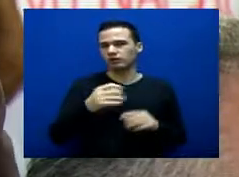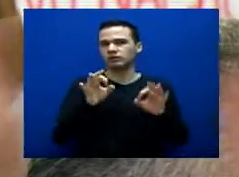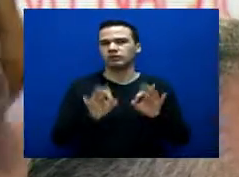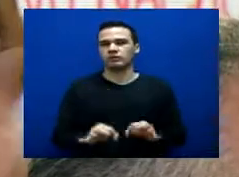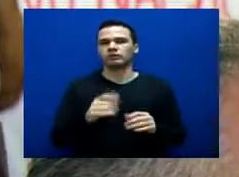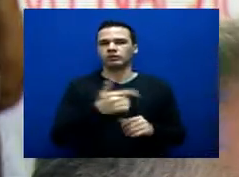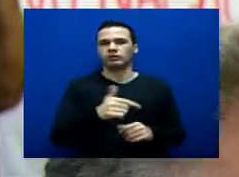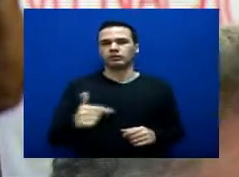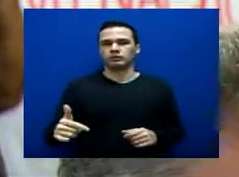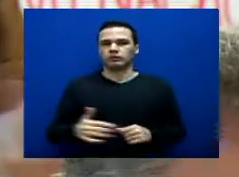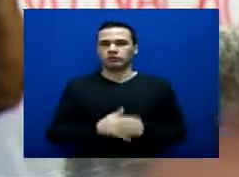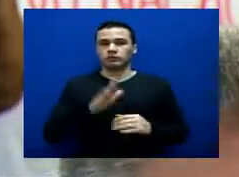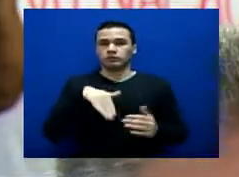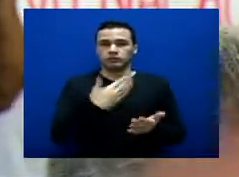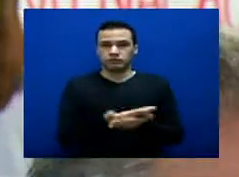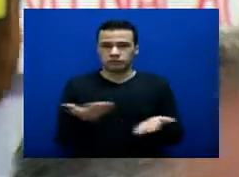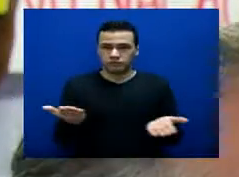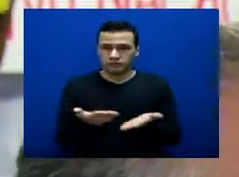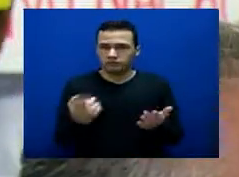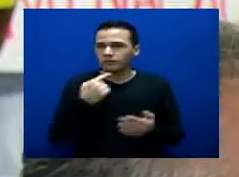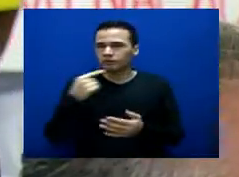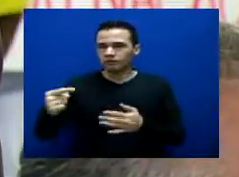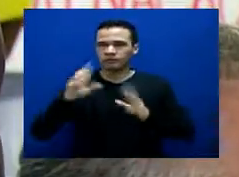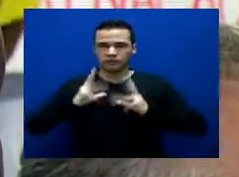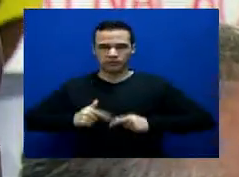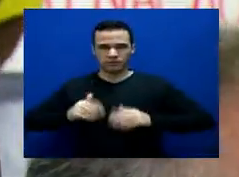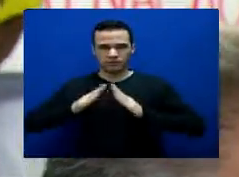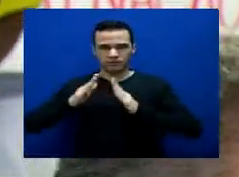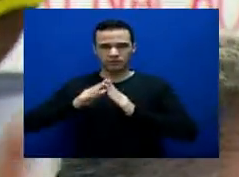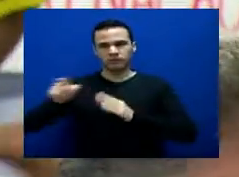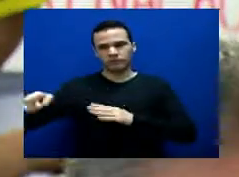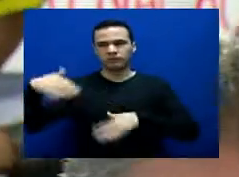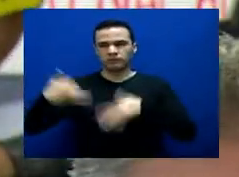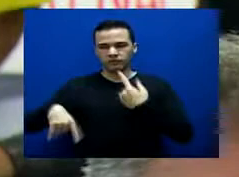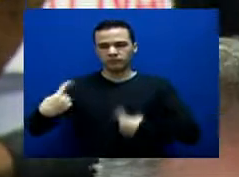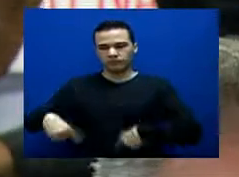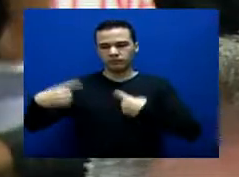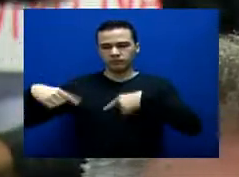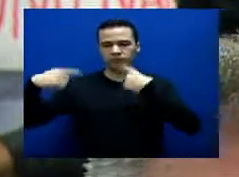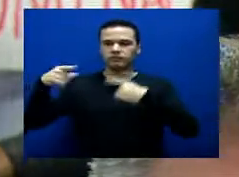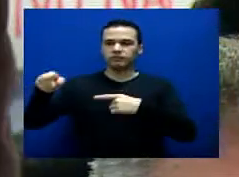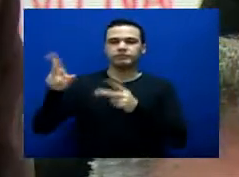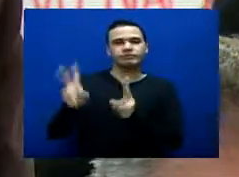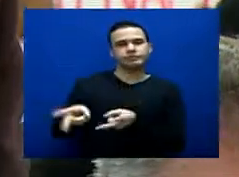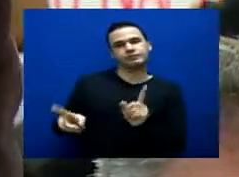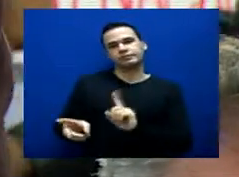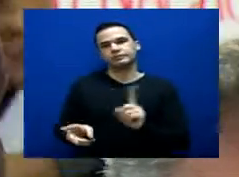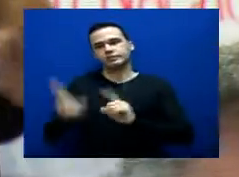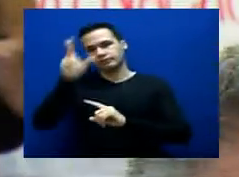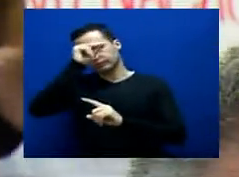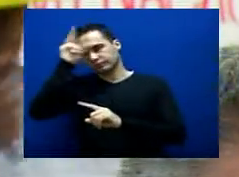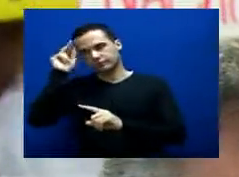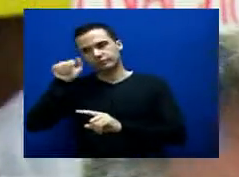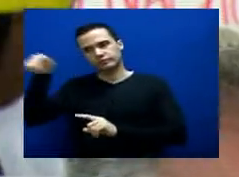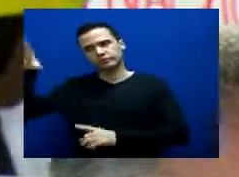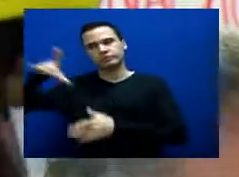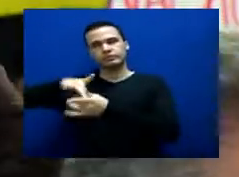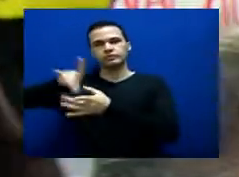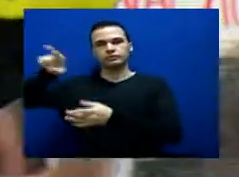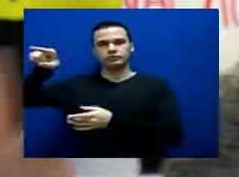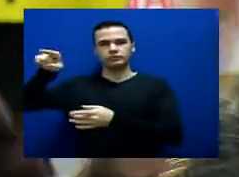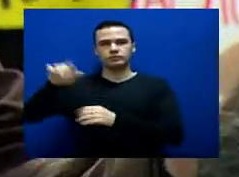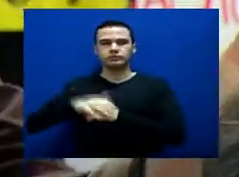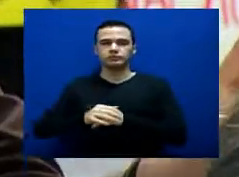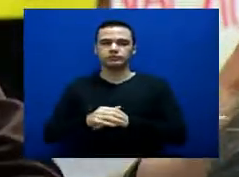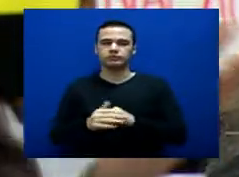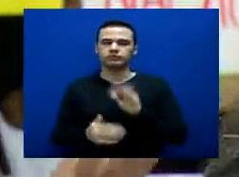cidade. Nós estamos até hoje discutindo a Santa Casa e suas atribuições. Se vai ficar ainda sob intervenção da prefeitura ou não. Mas nada que